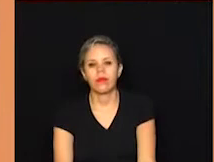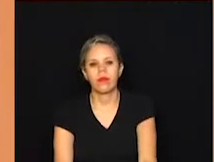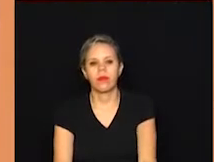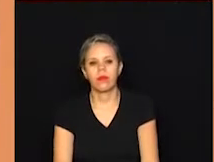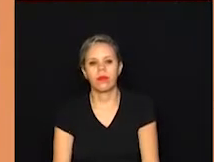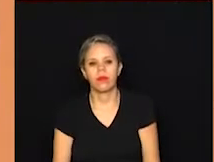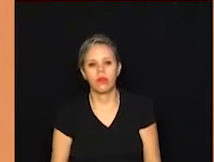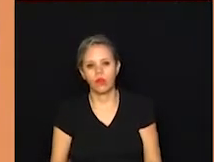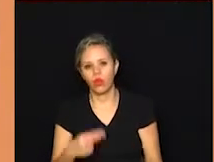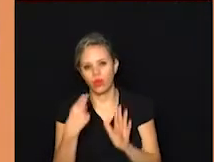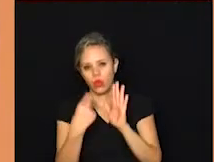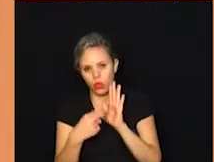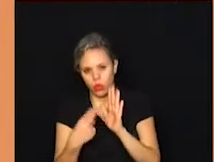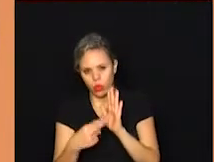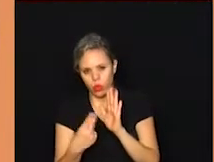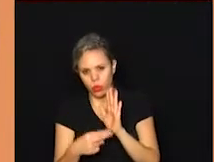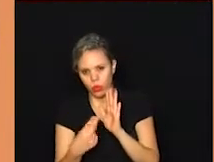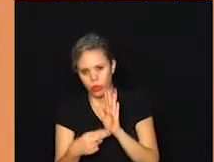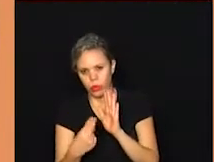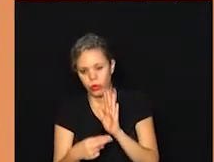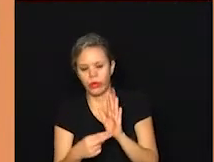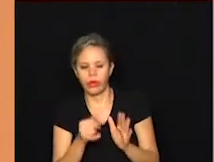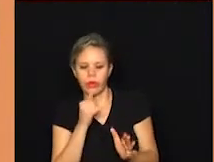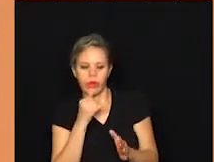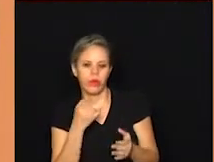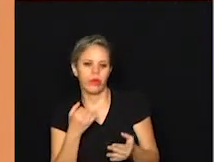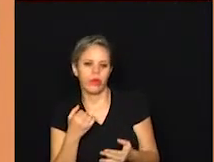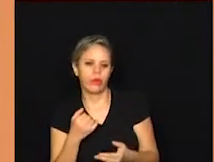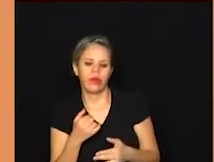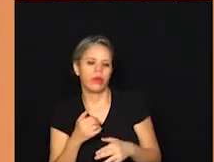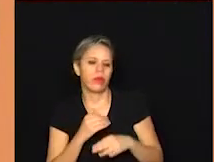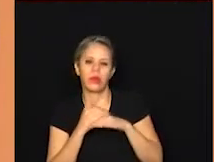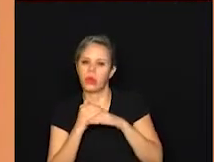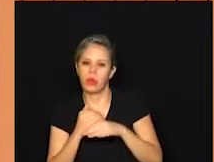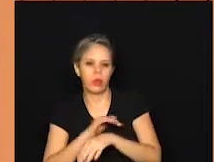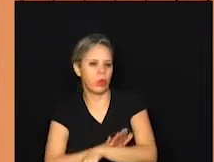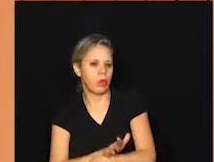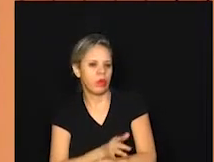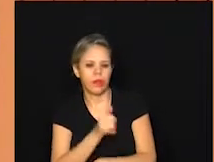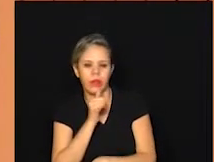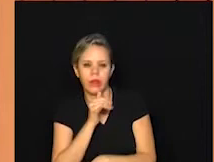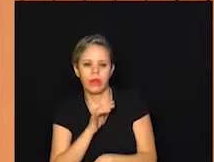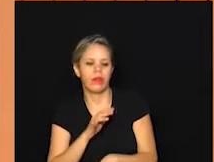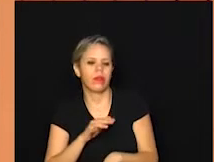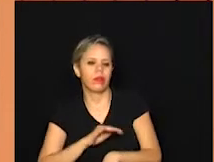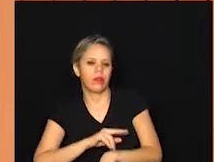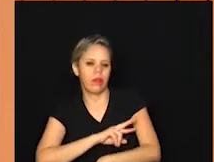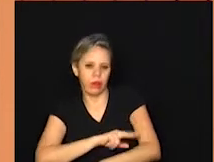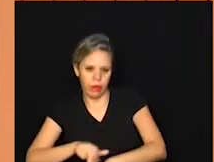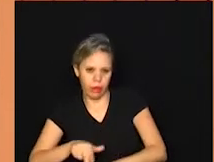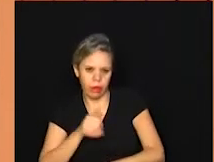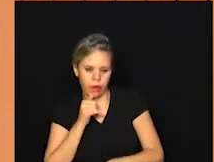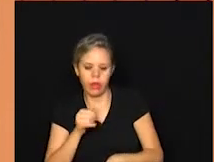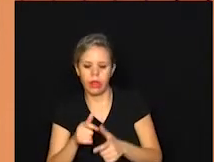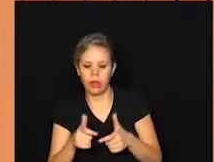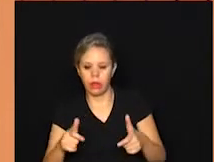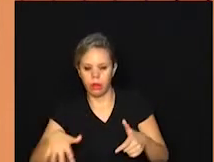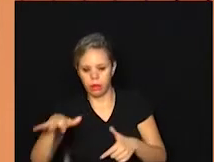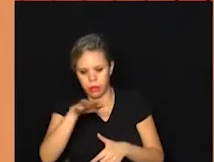nome, para não ser da igualdade racial, porque a igualdade racial, ela